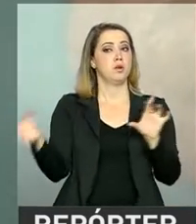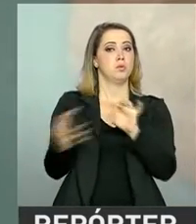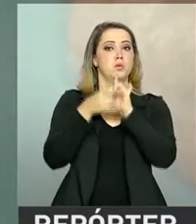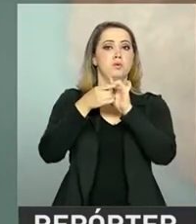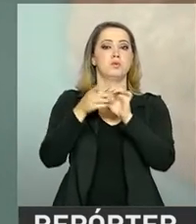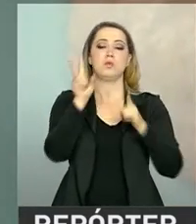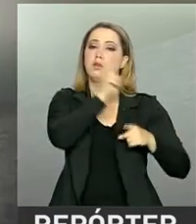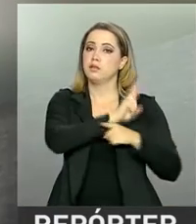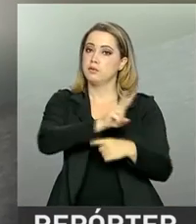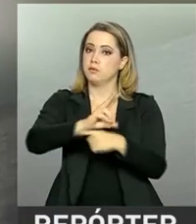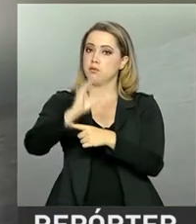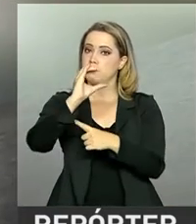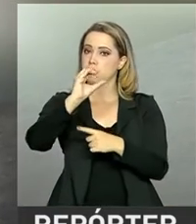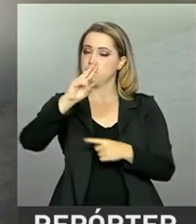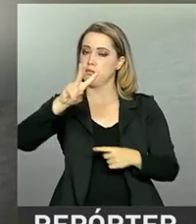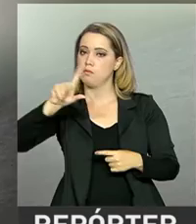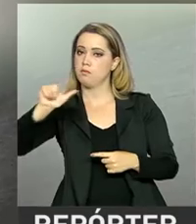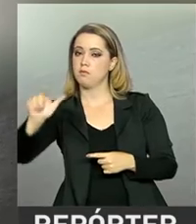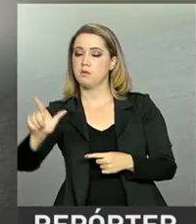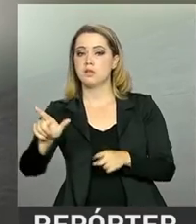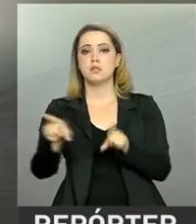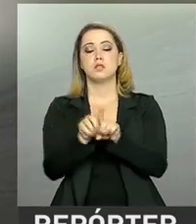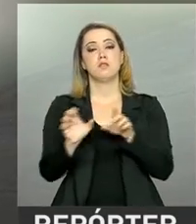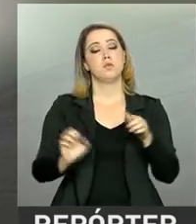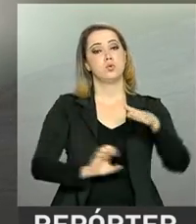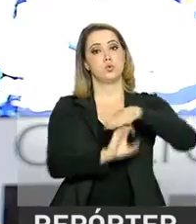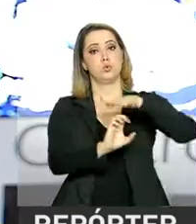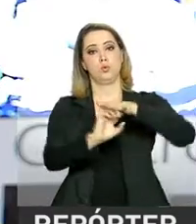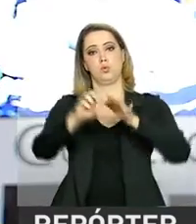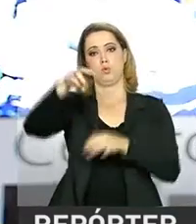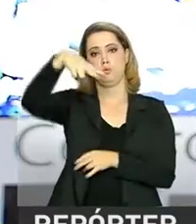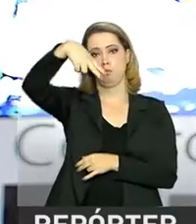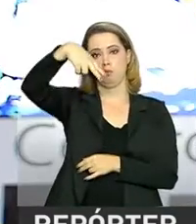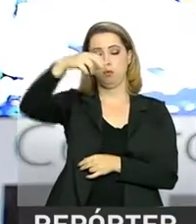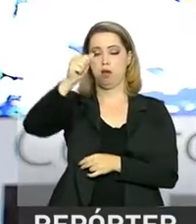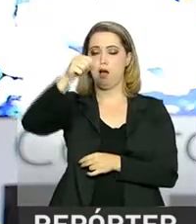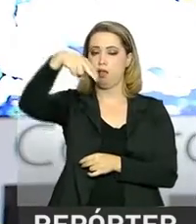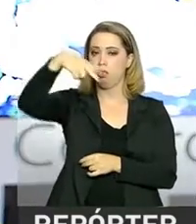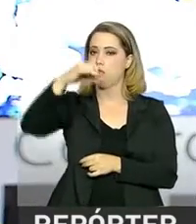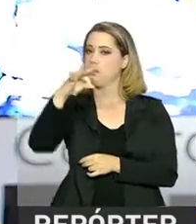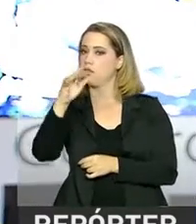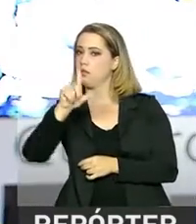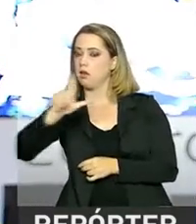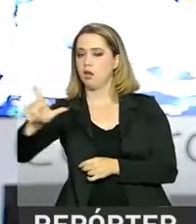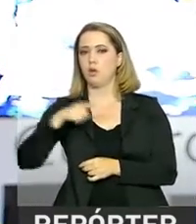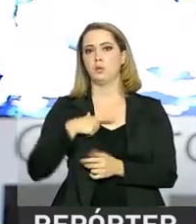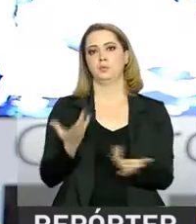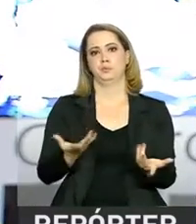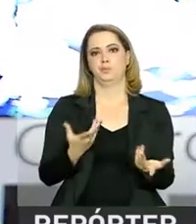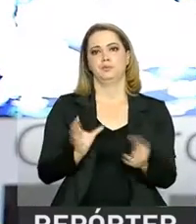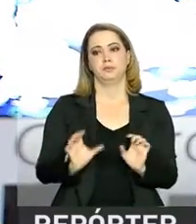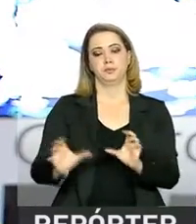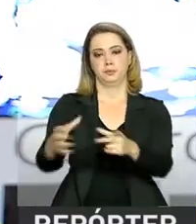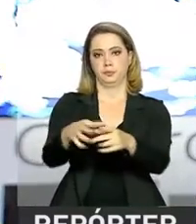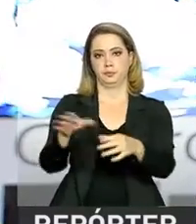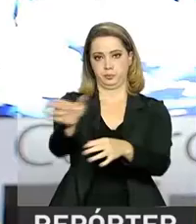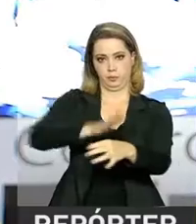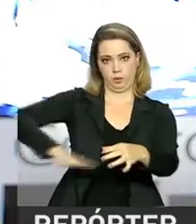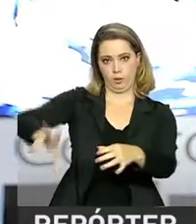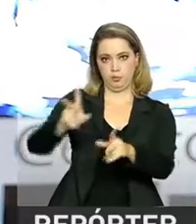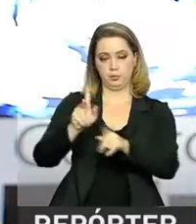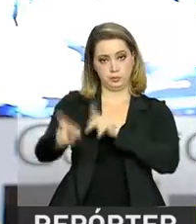e nos estados a anatel e as operadoras de celulares uma população que mora numa área de risco de inundação ou